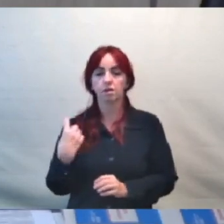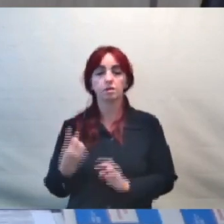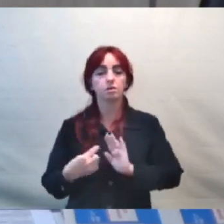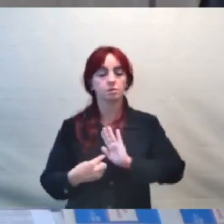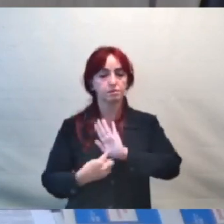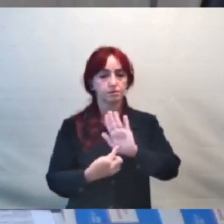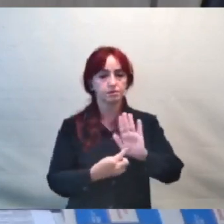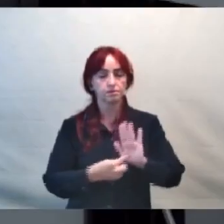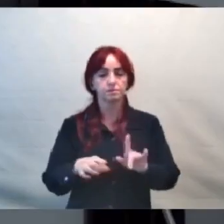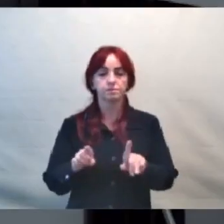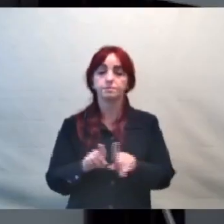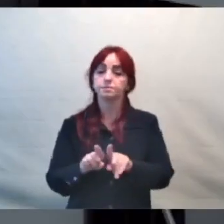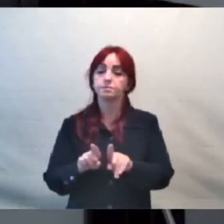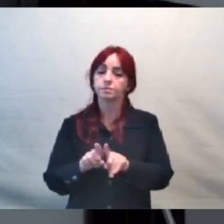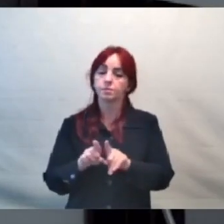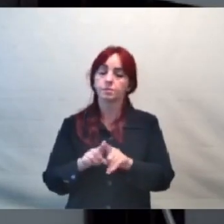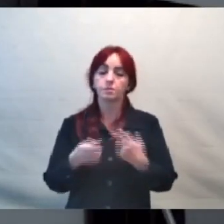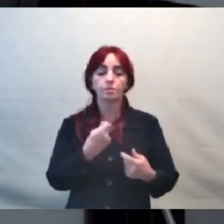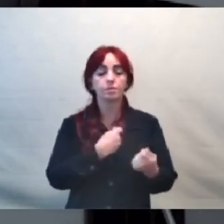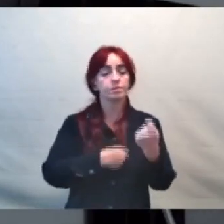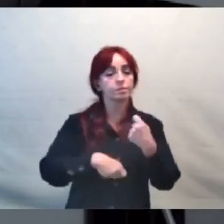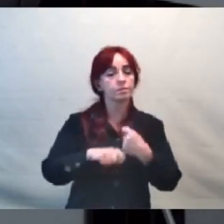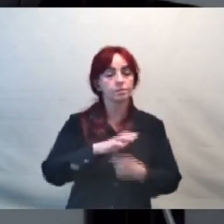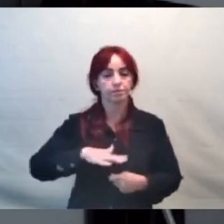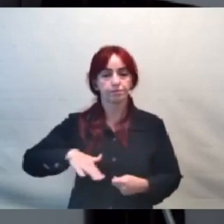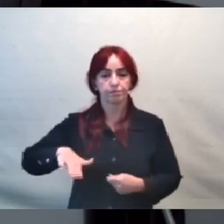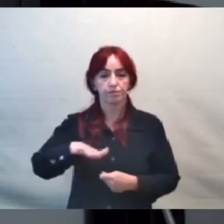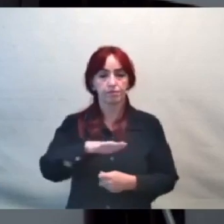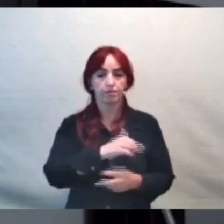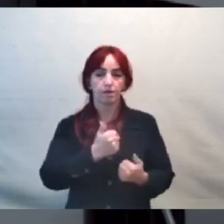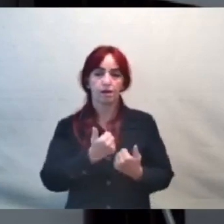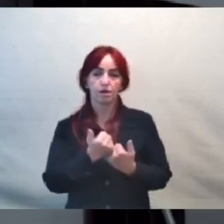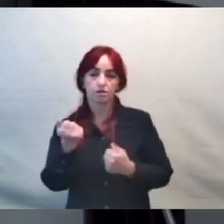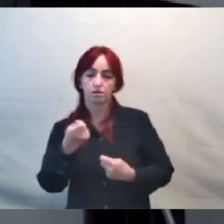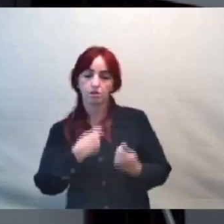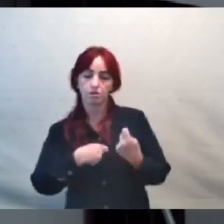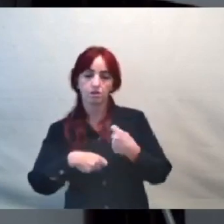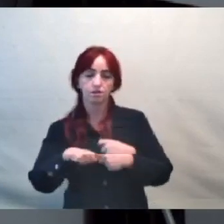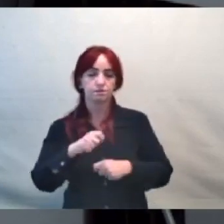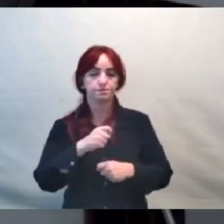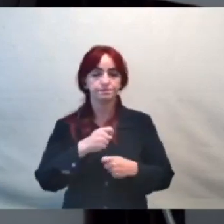a controlador-geral e a subcontroladora do município.